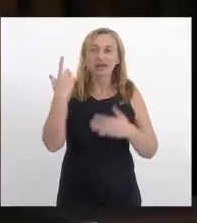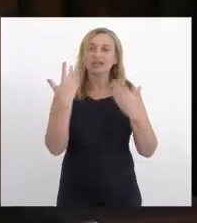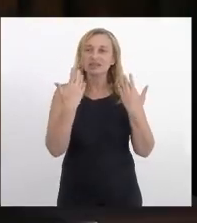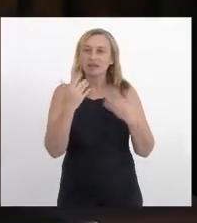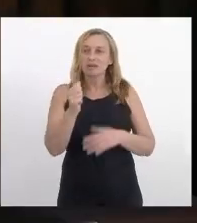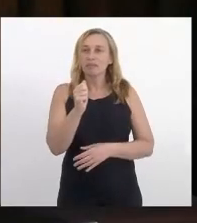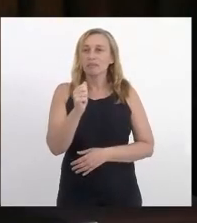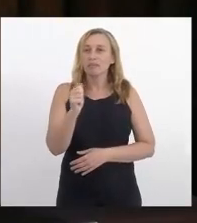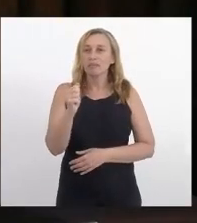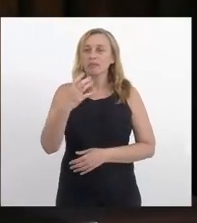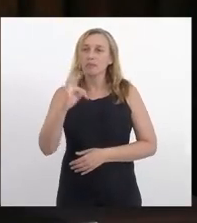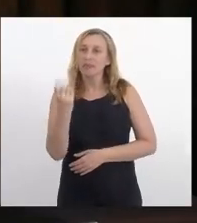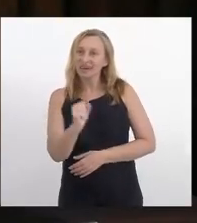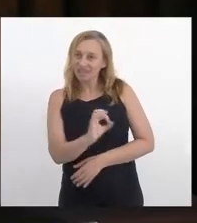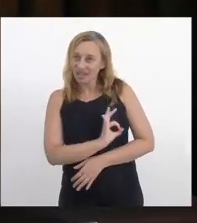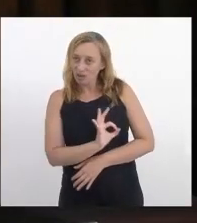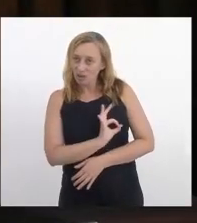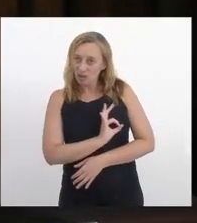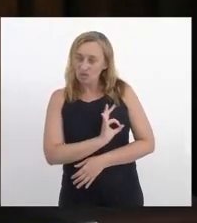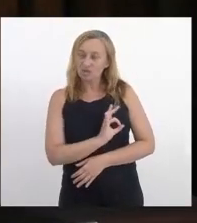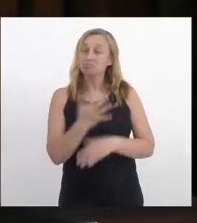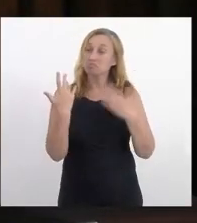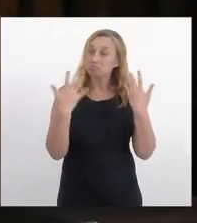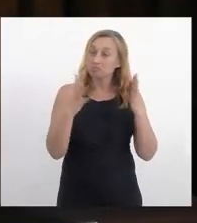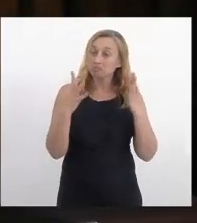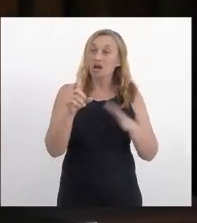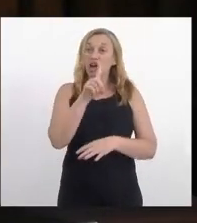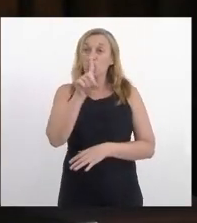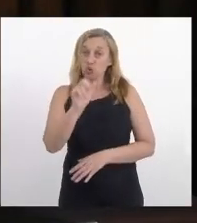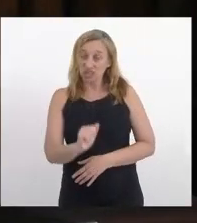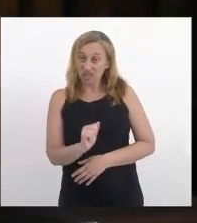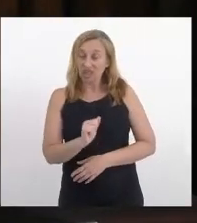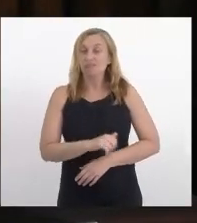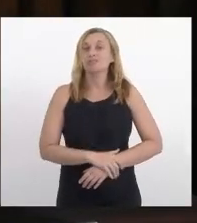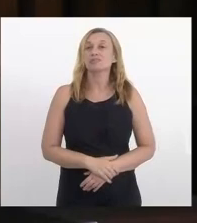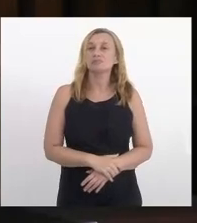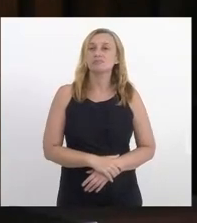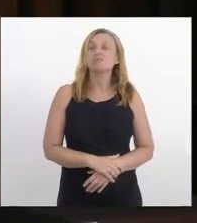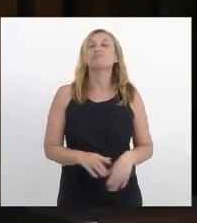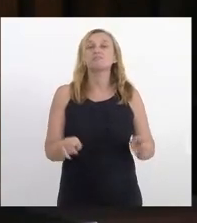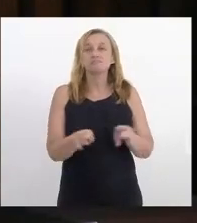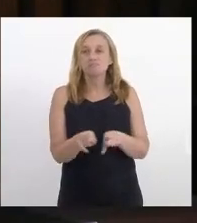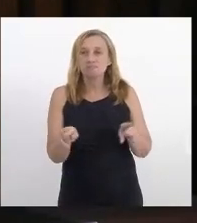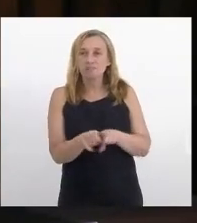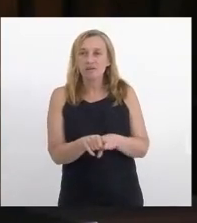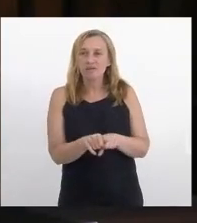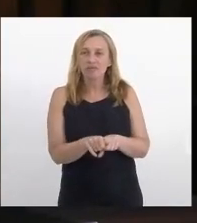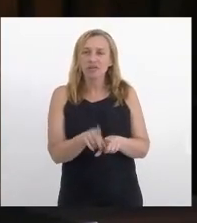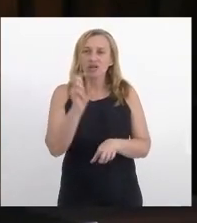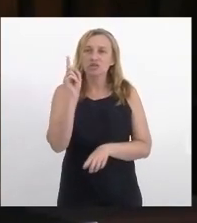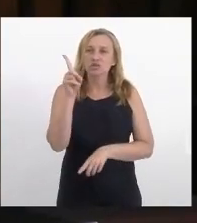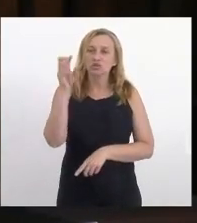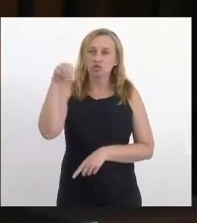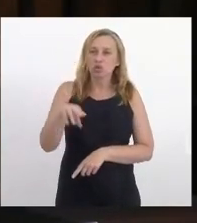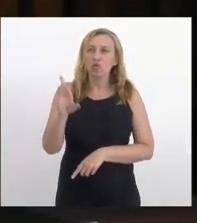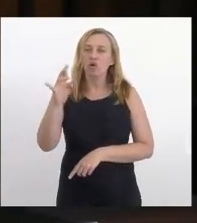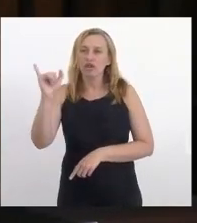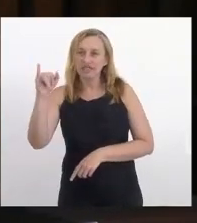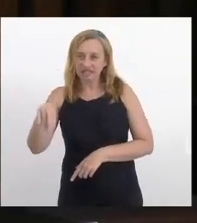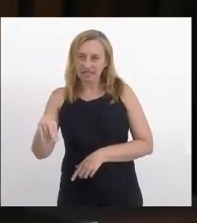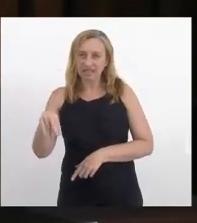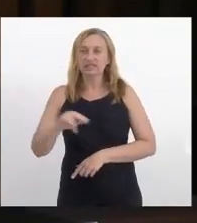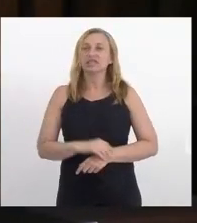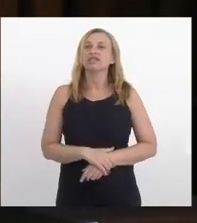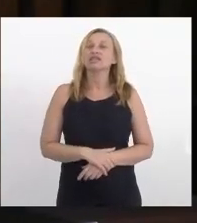Marta Rocha, cumprimentar a Luzia Lacerda e cumprimentar Dom Orani.